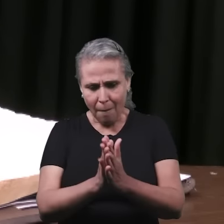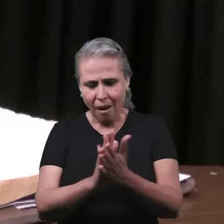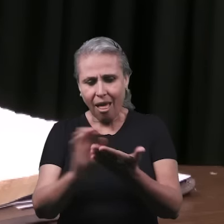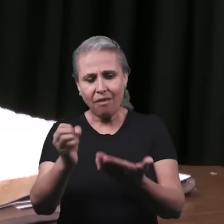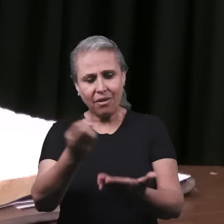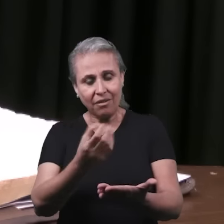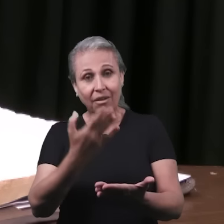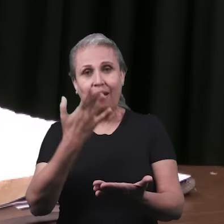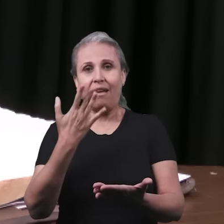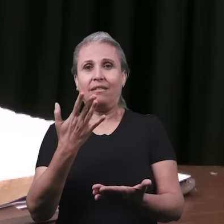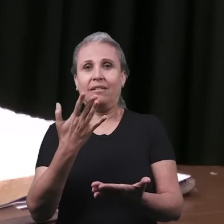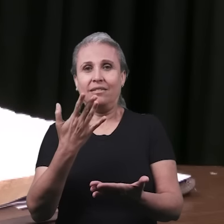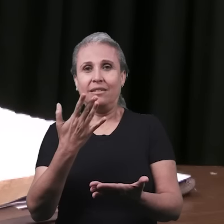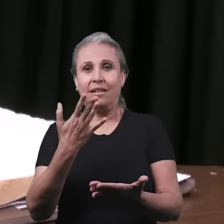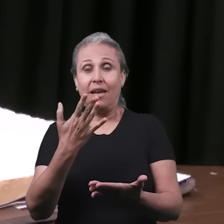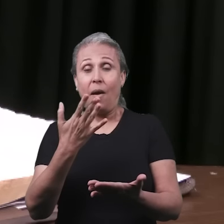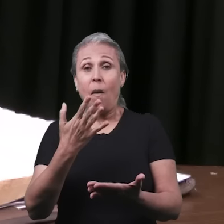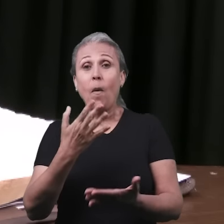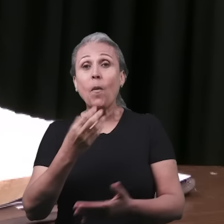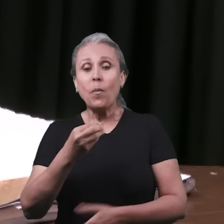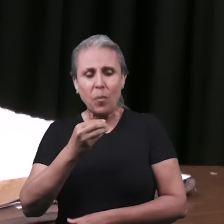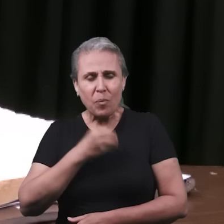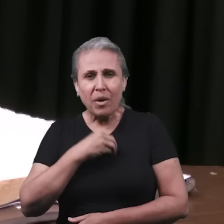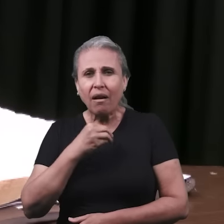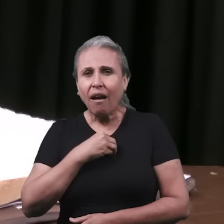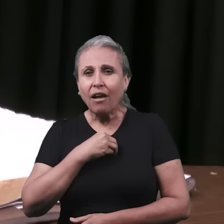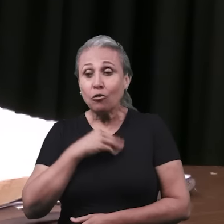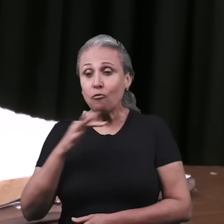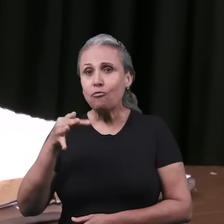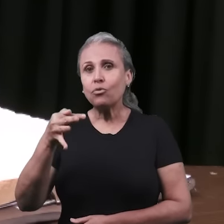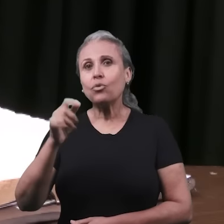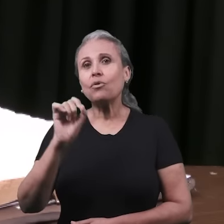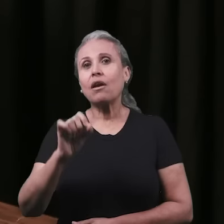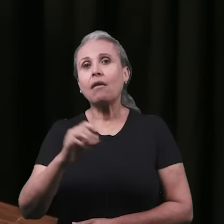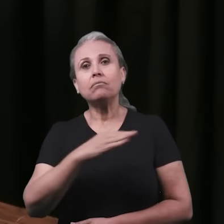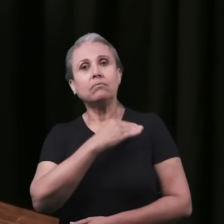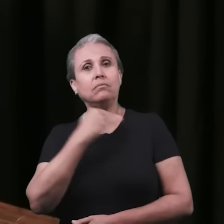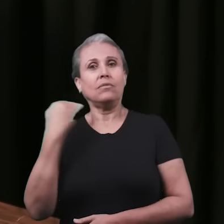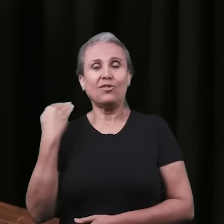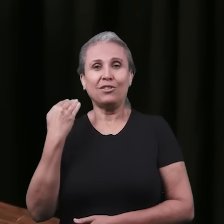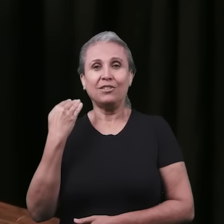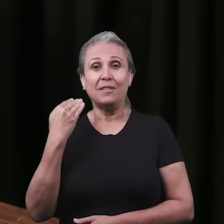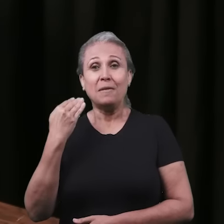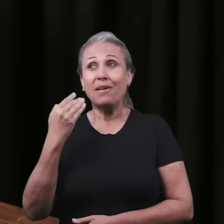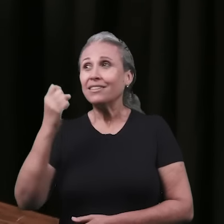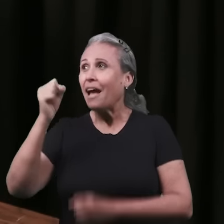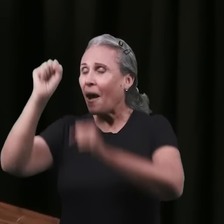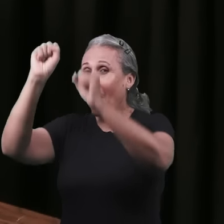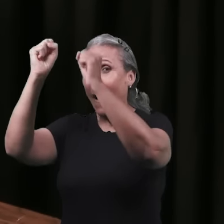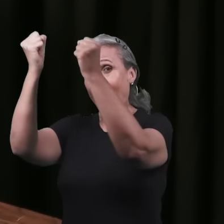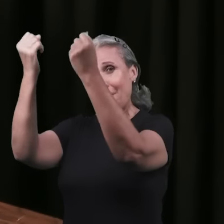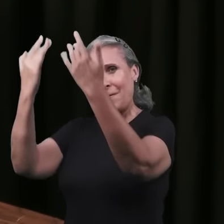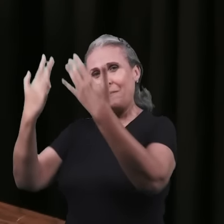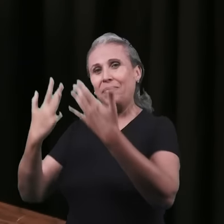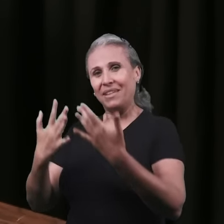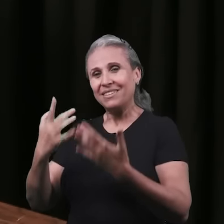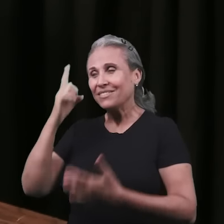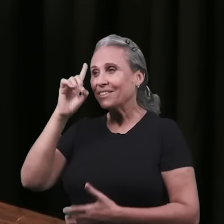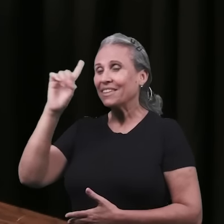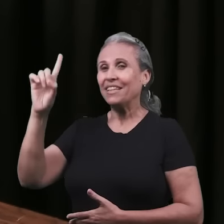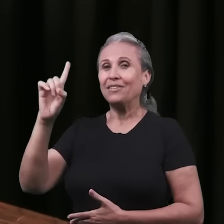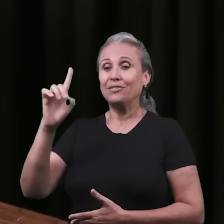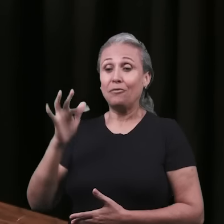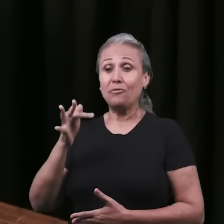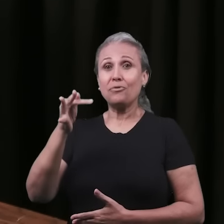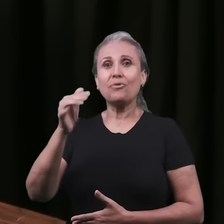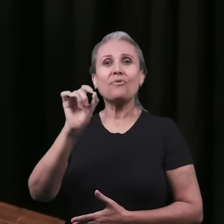do pecado é a morte. É a morte. Mas o dom gratuito de Deus é a vida eterna. Interessante, o senhor fala a respeito das 30